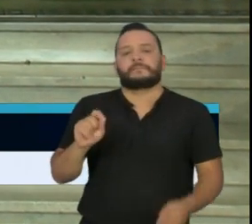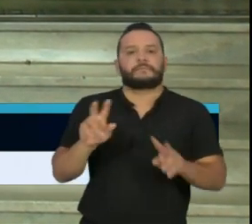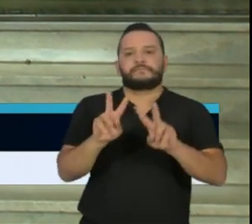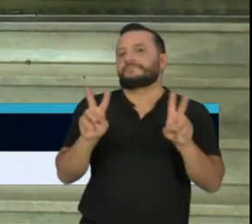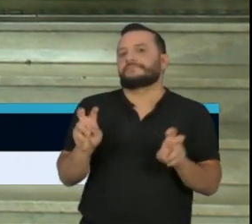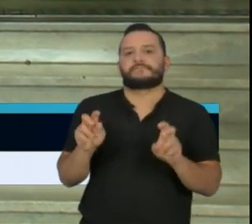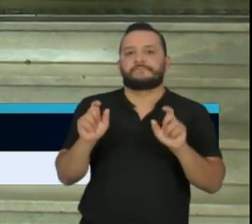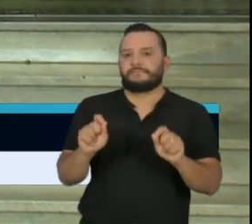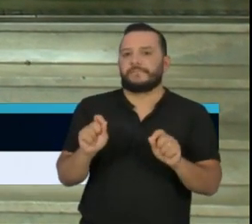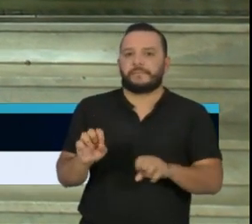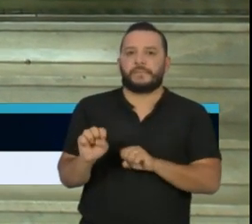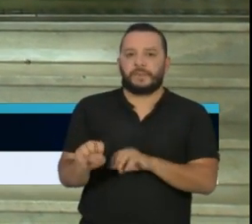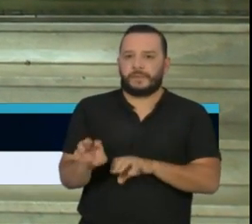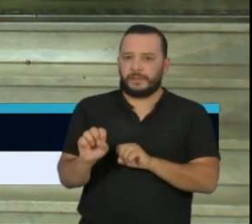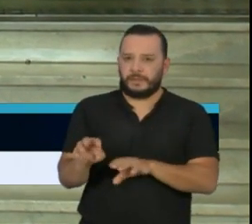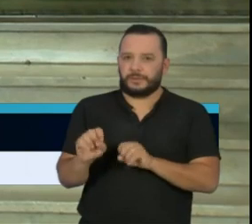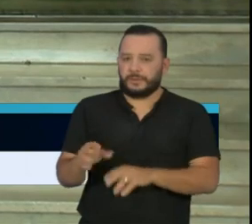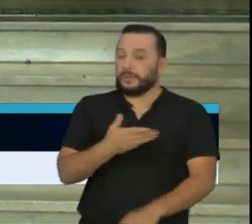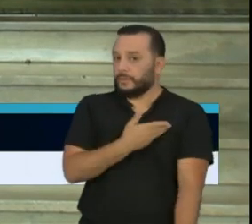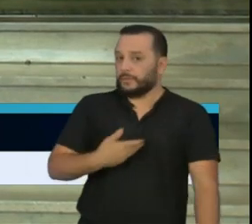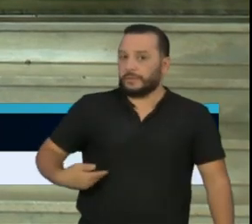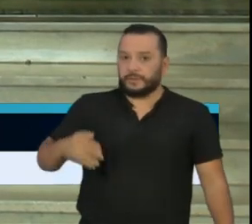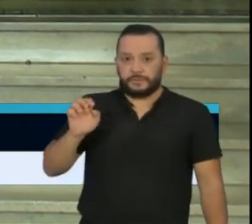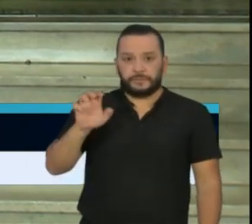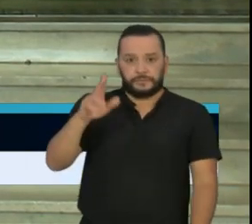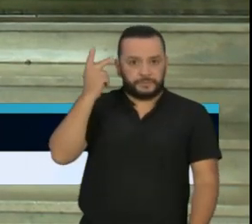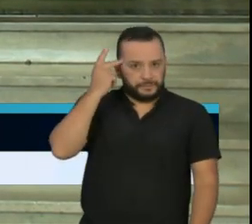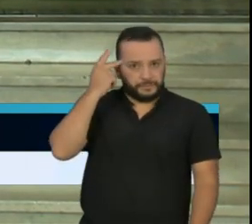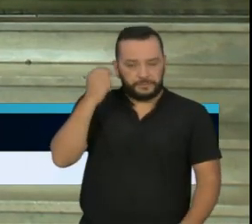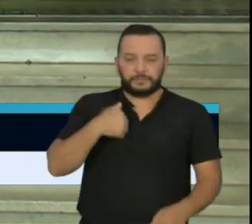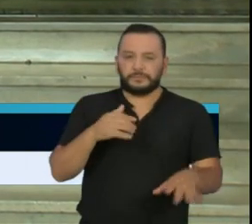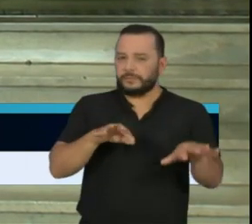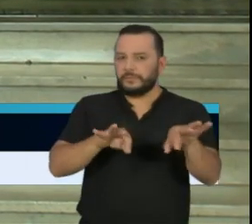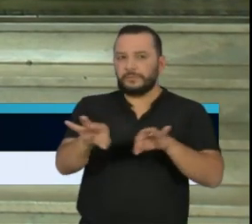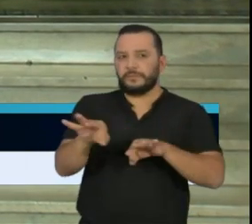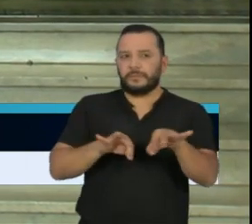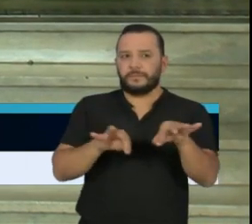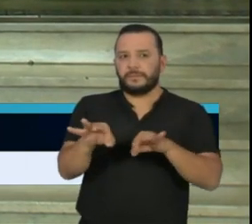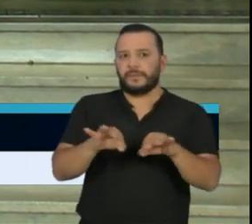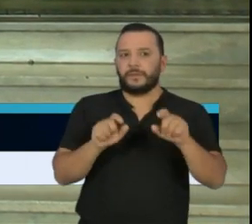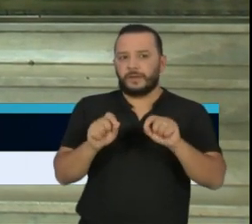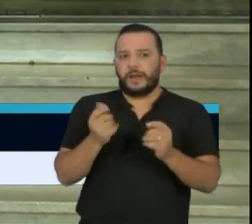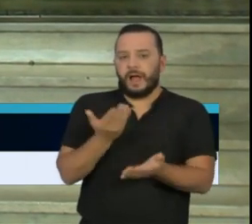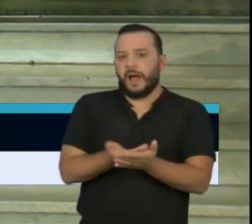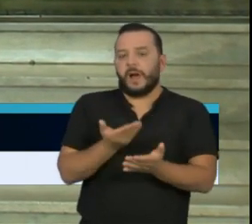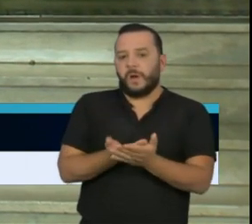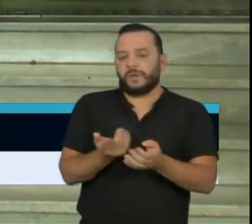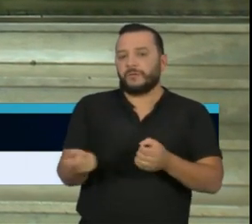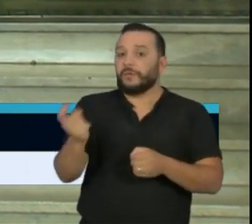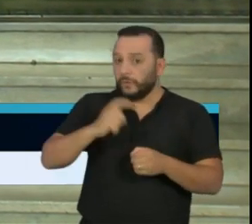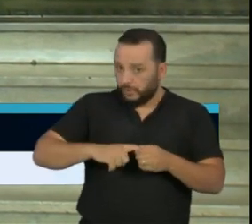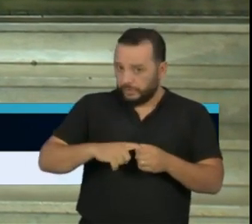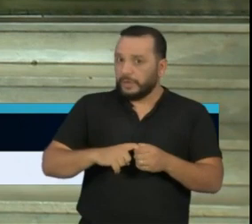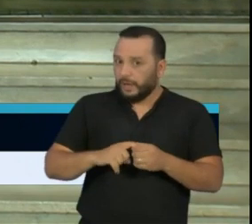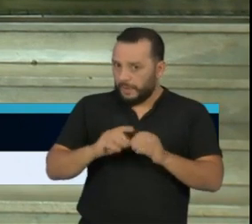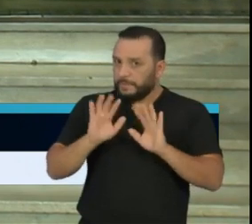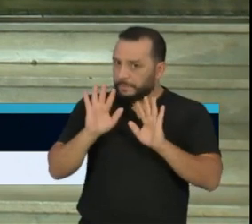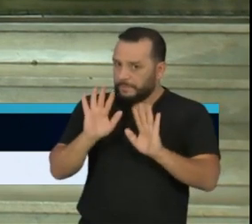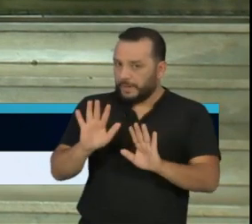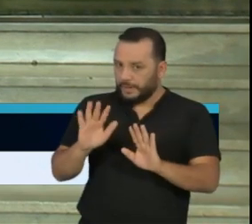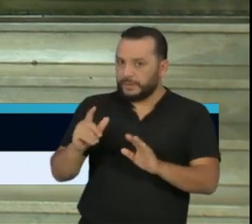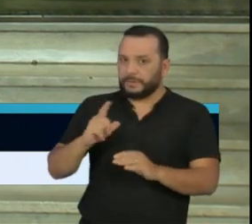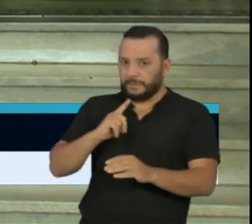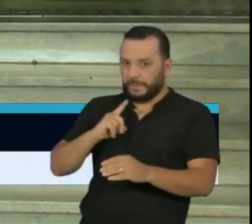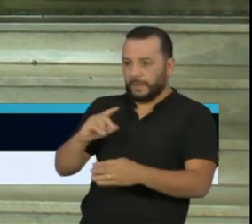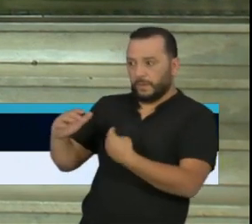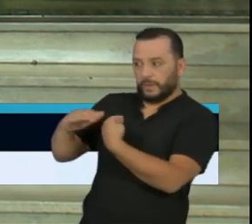é educação. O governo de São Paulo planeja a retomada das aulas de acordo com a orientação